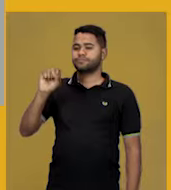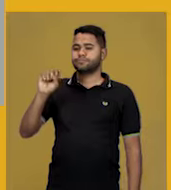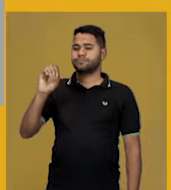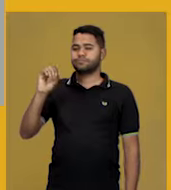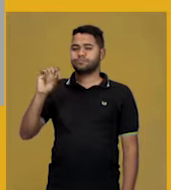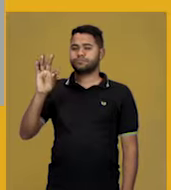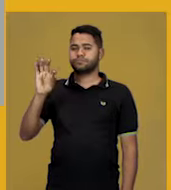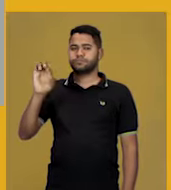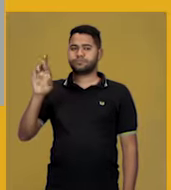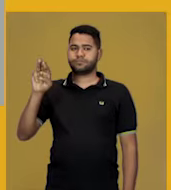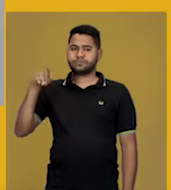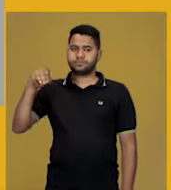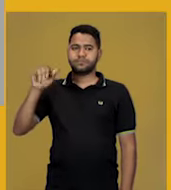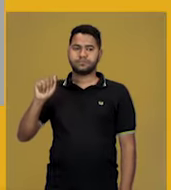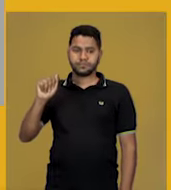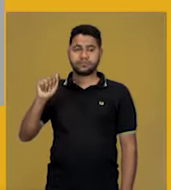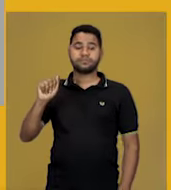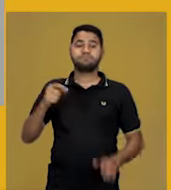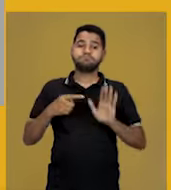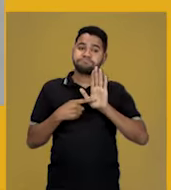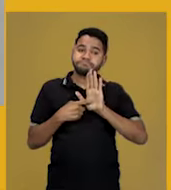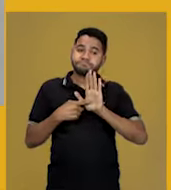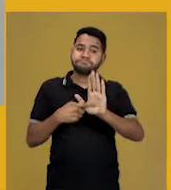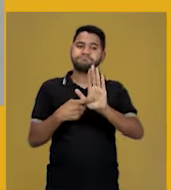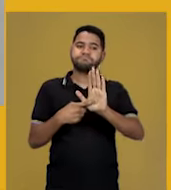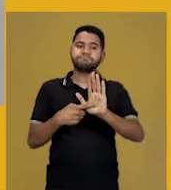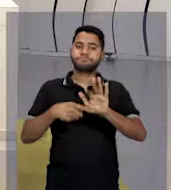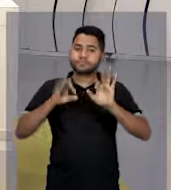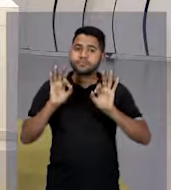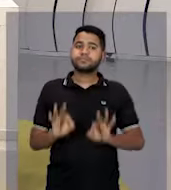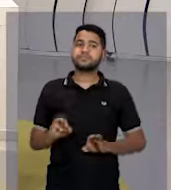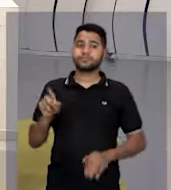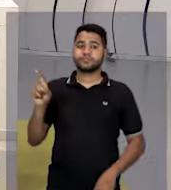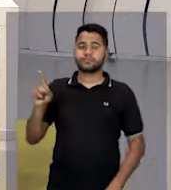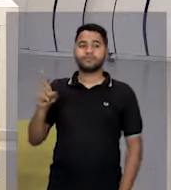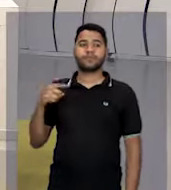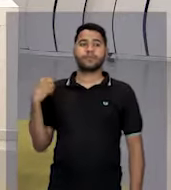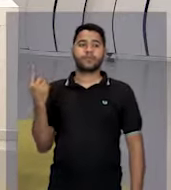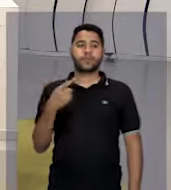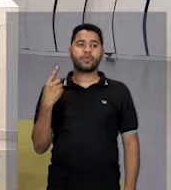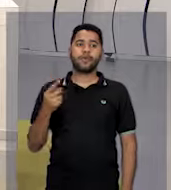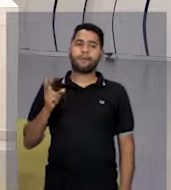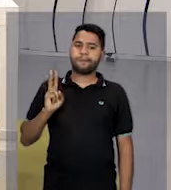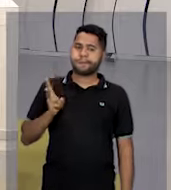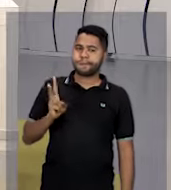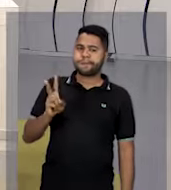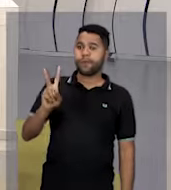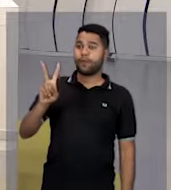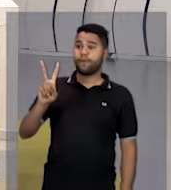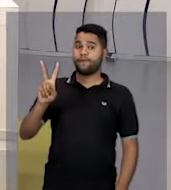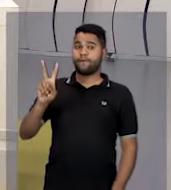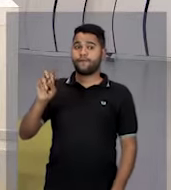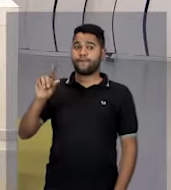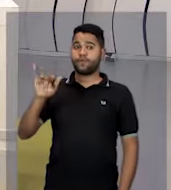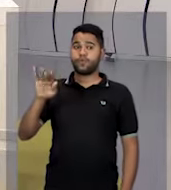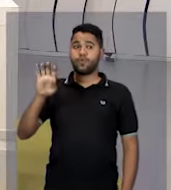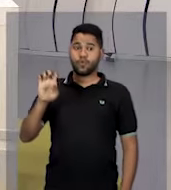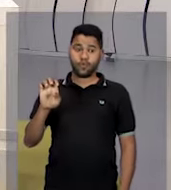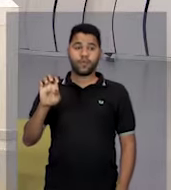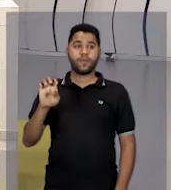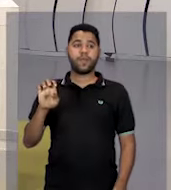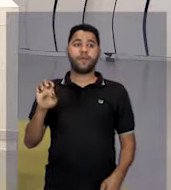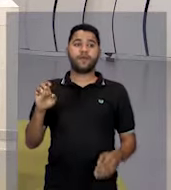isoterma, tá? Ele vai mostrar exatamente isso. Na medida em que nós vamos avançando no volume, o valor do volume